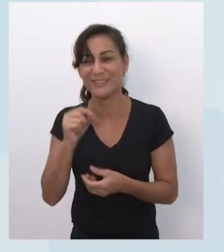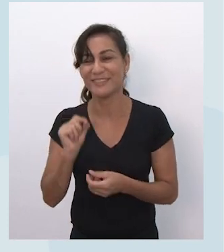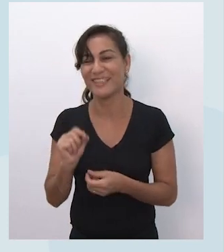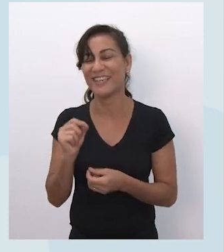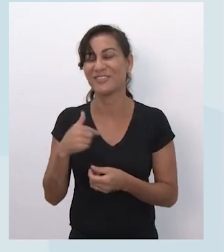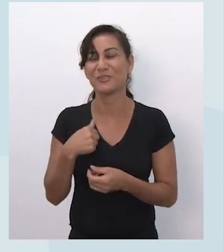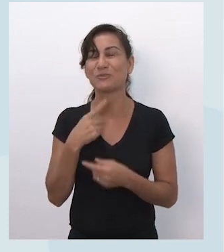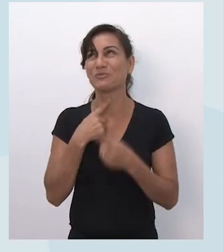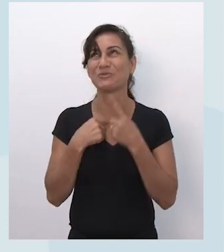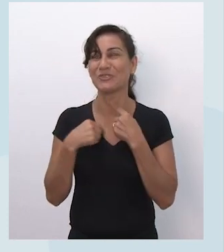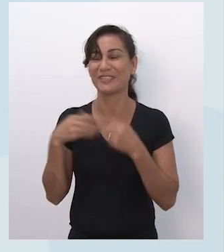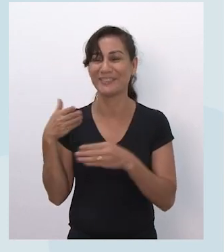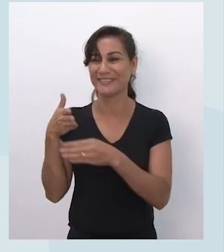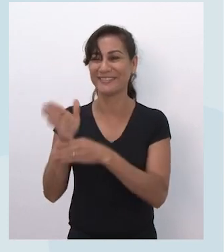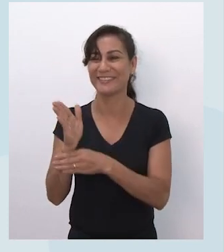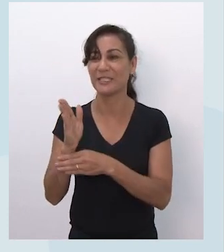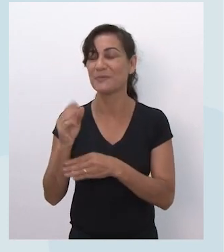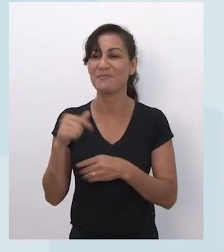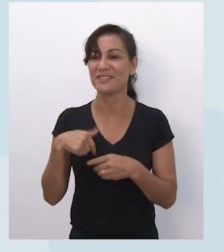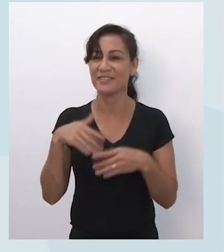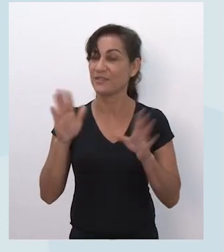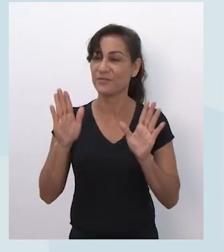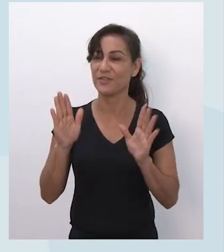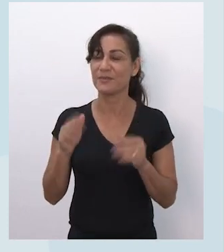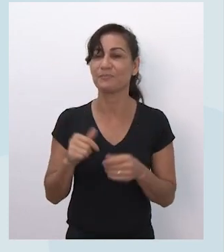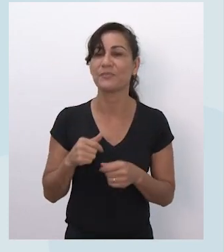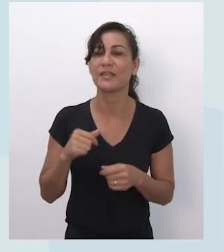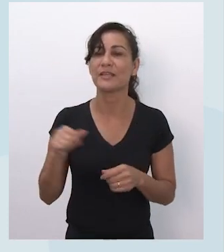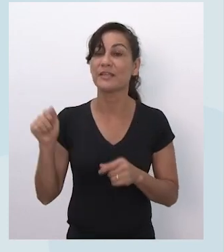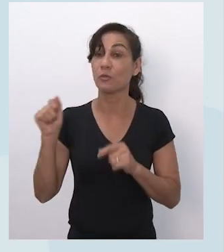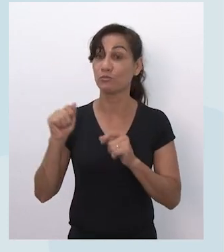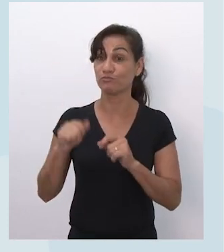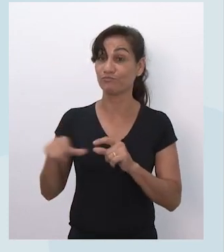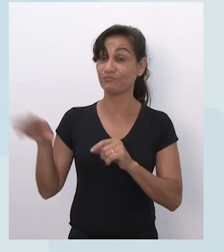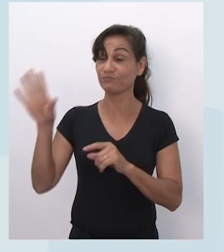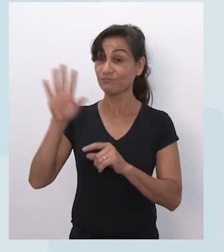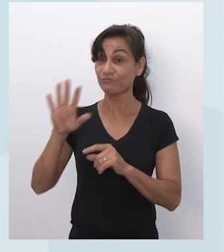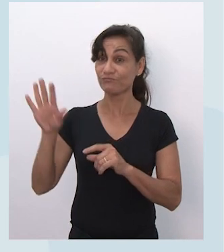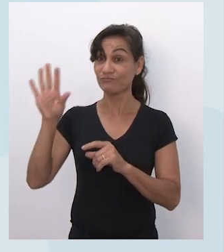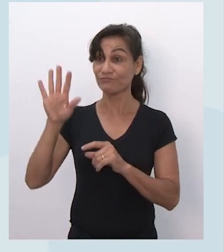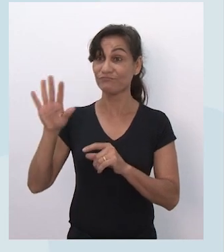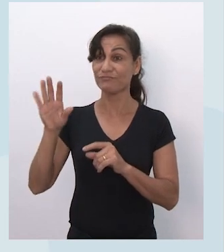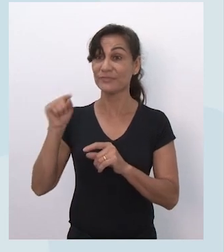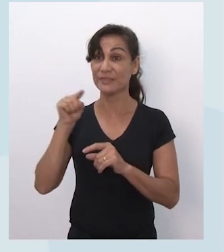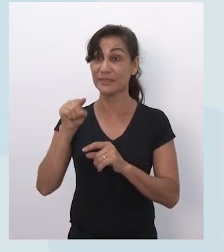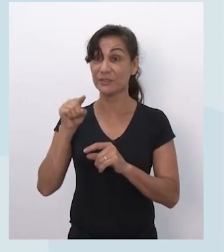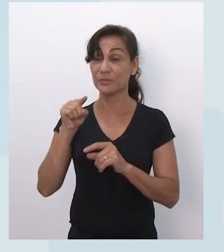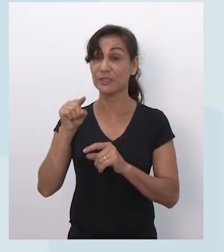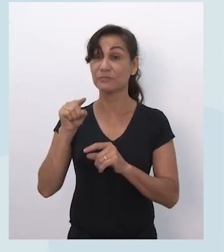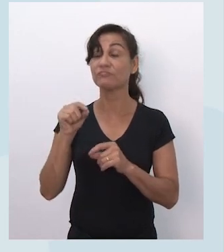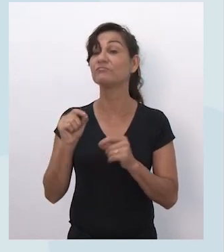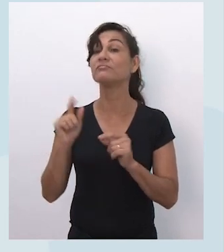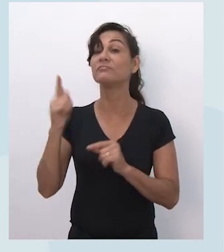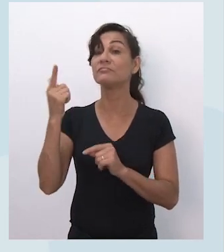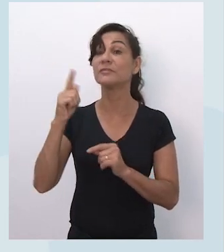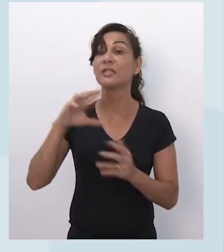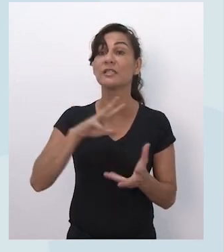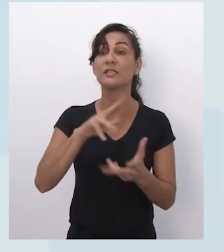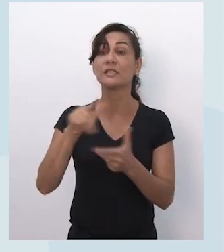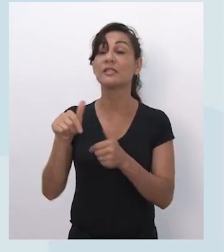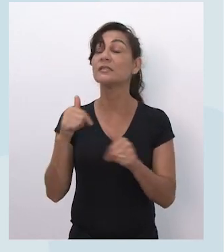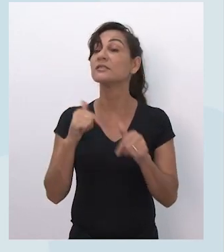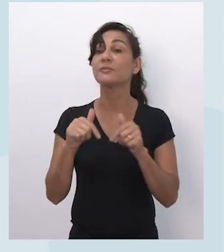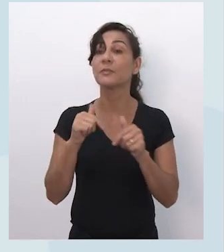eu. Mas, enfim, a paisagem, ela é a parte visível do espaço geográfico. A gente trabalha a